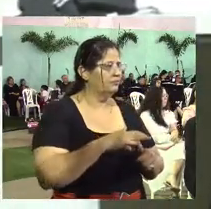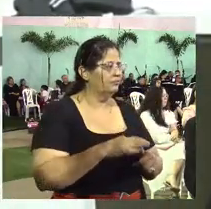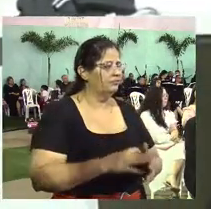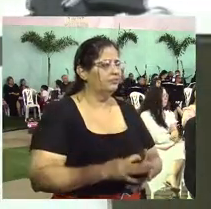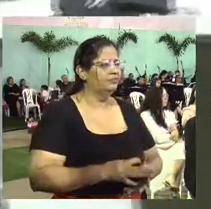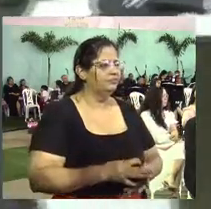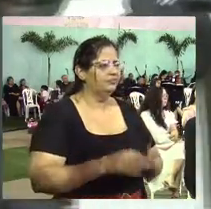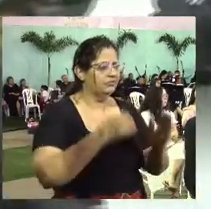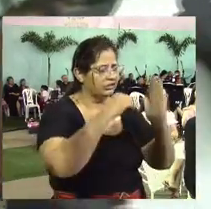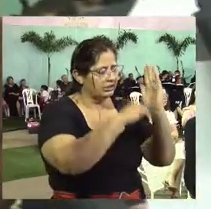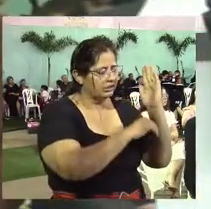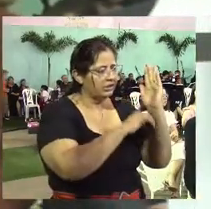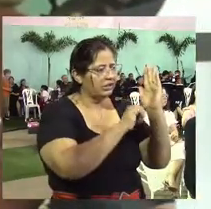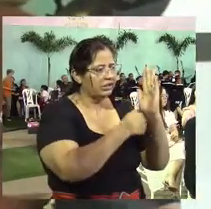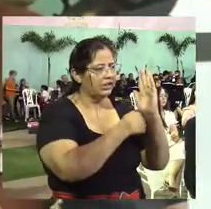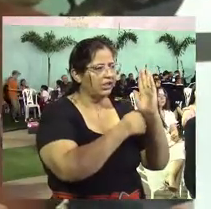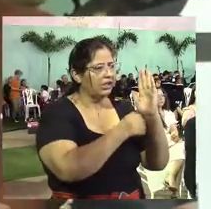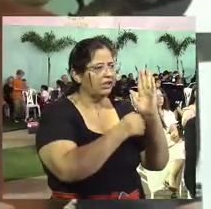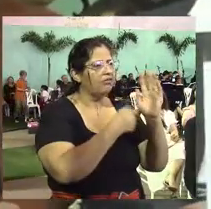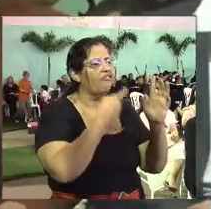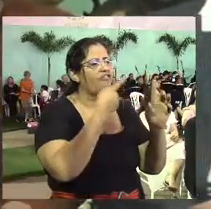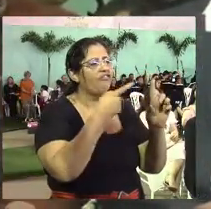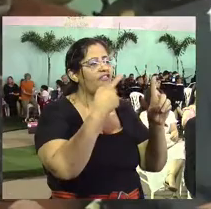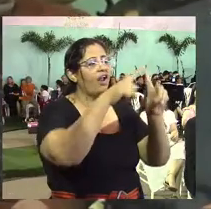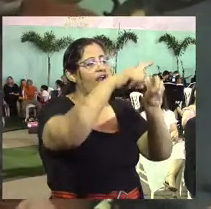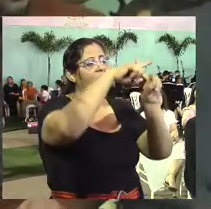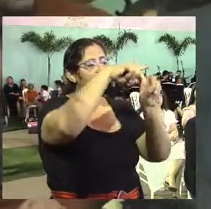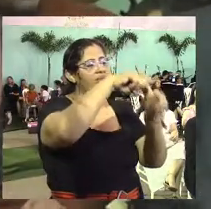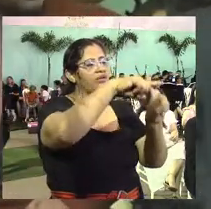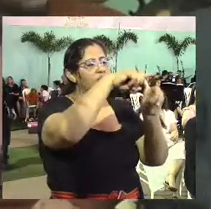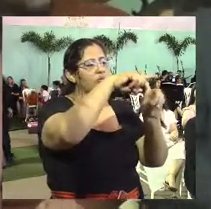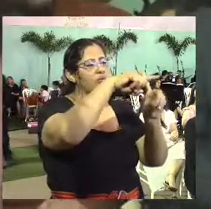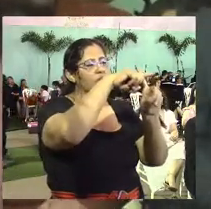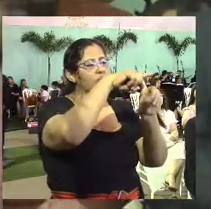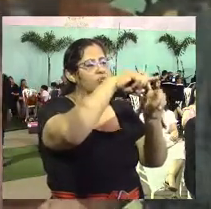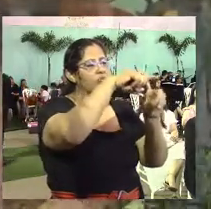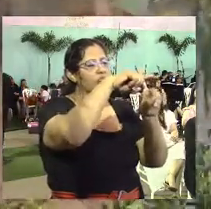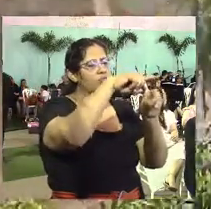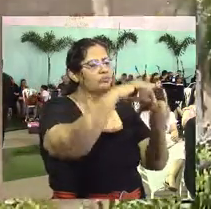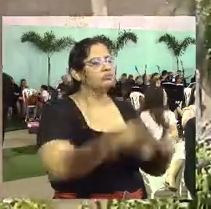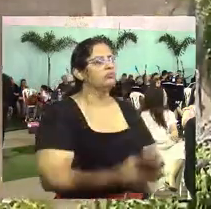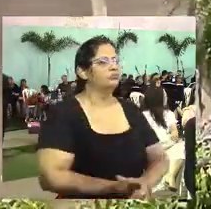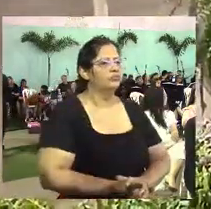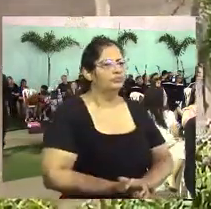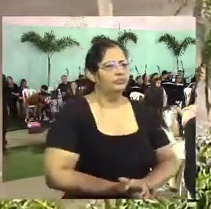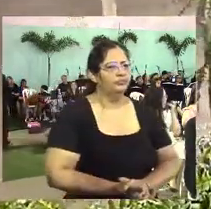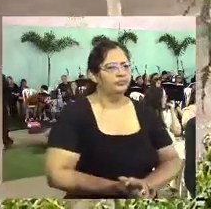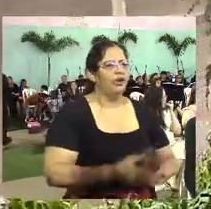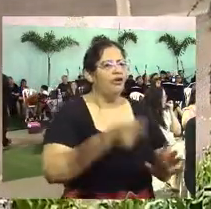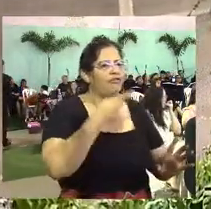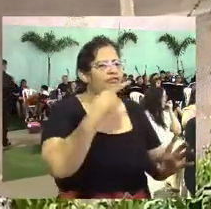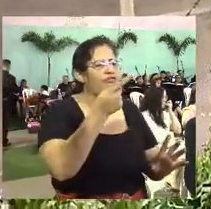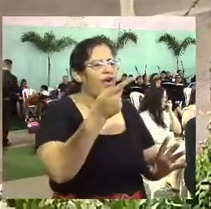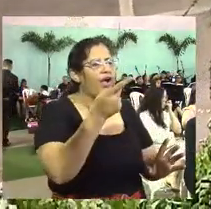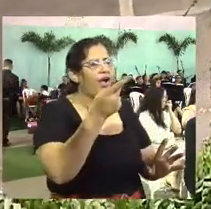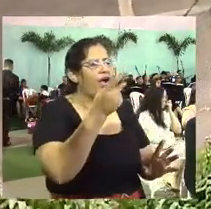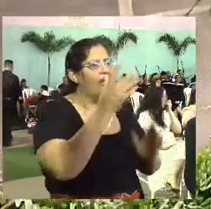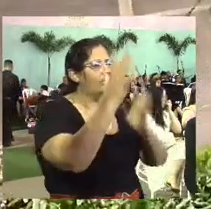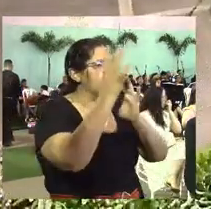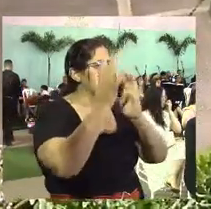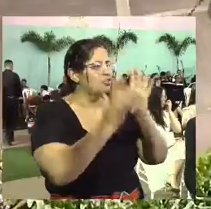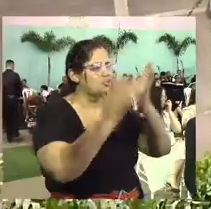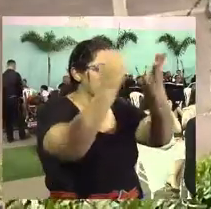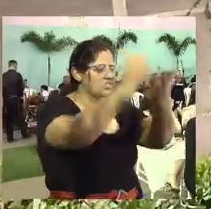Mensagem da Cruz você precisa ver pregar pregue simples irmãos diga Jesus Cristo Salva